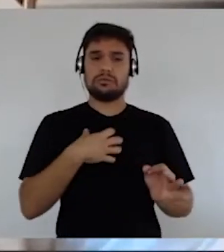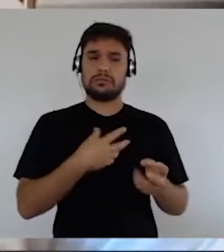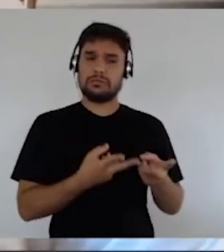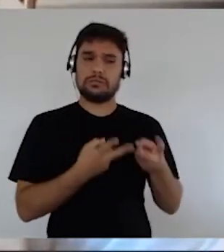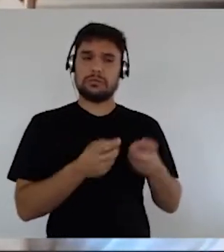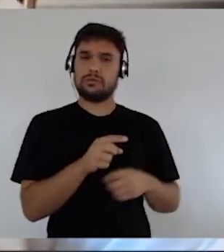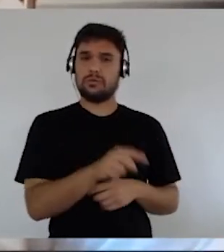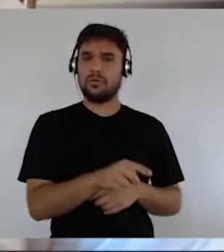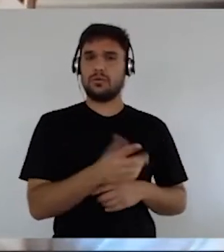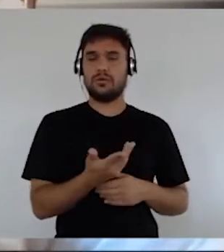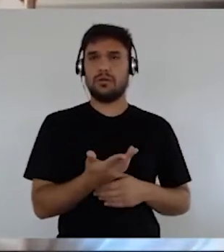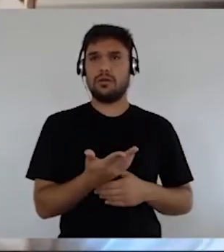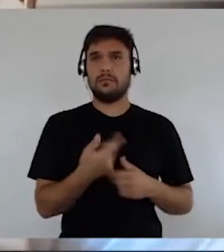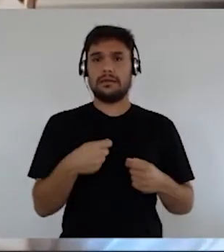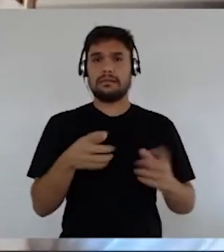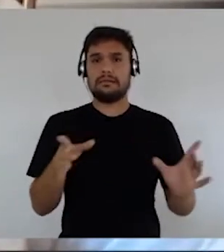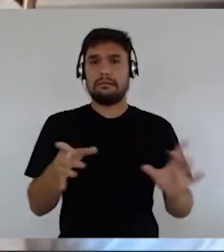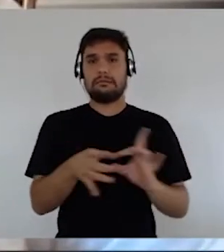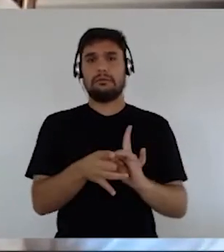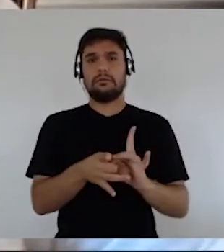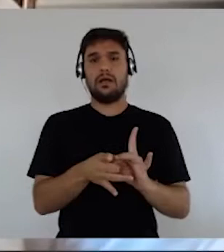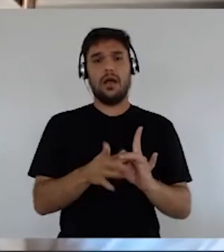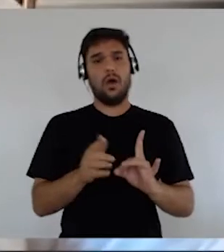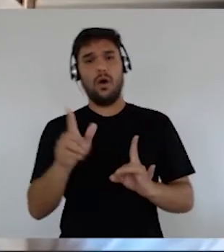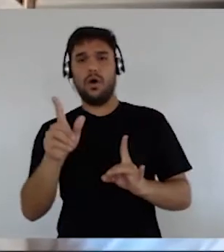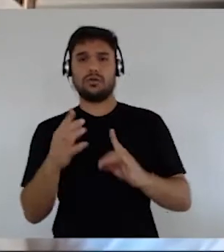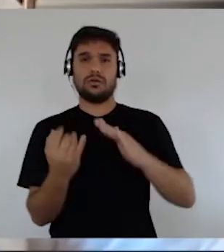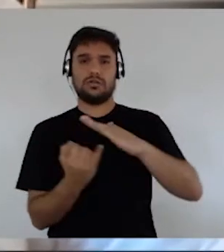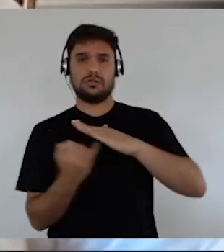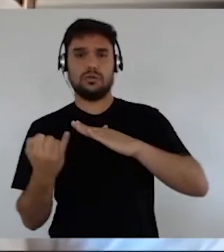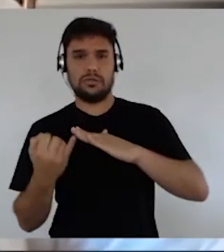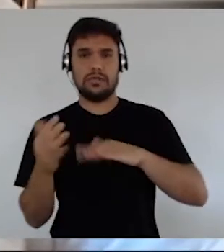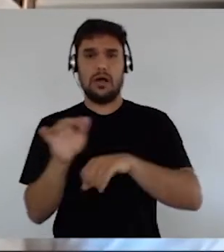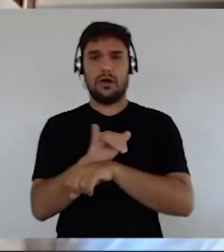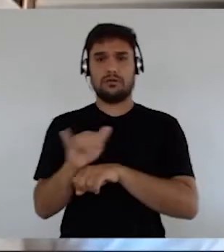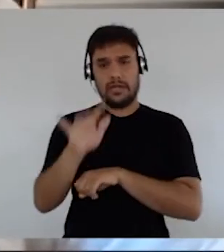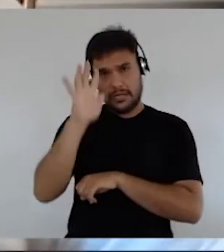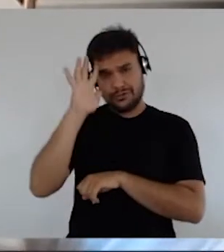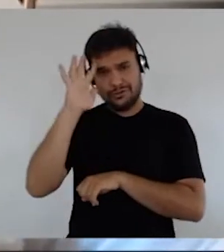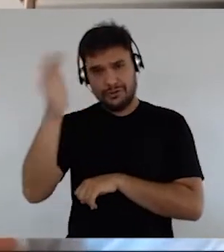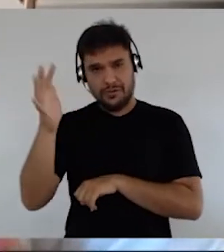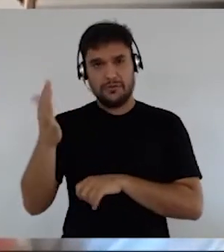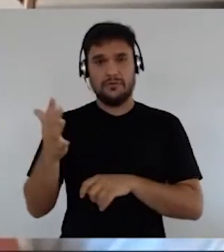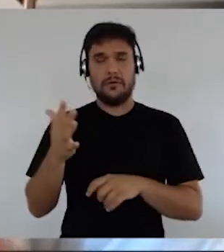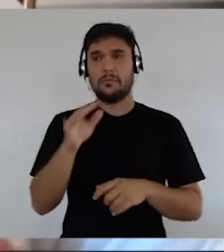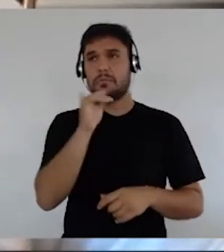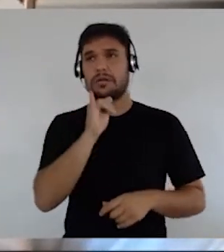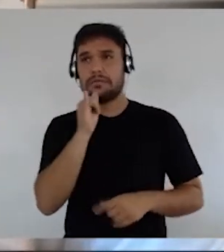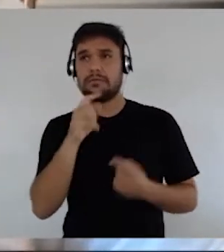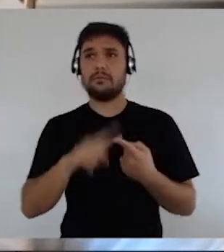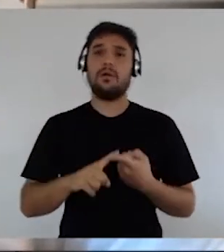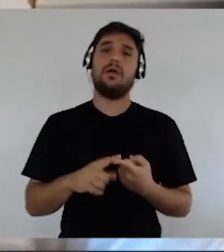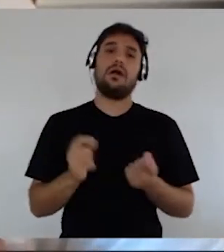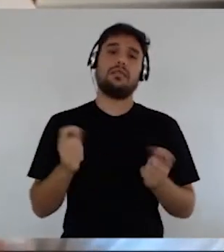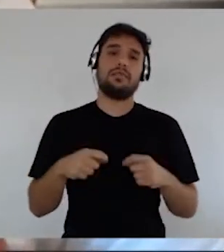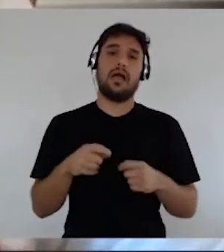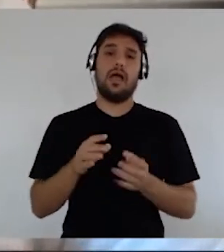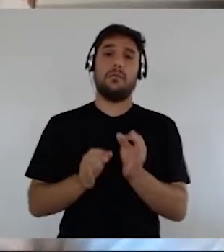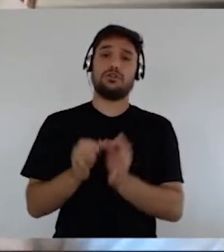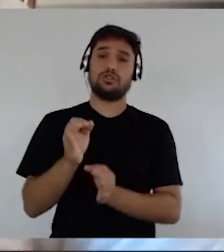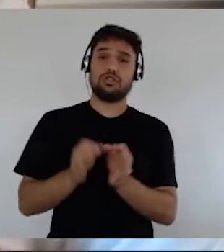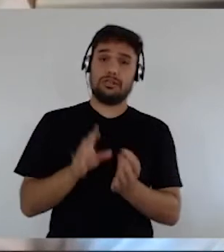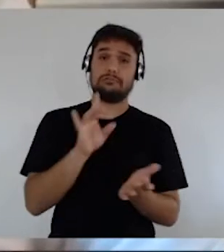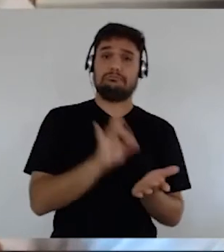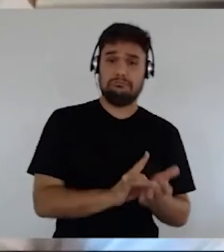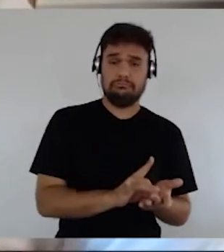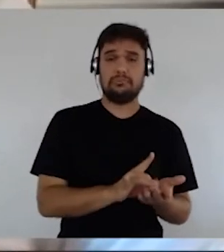podemos articular todos os mecanismos alternativos e não alternativos, seja de uma forma, uma justiça